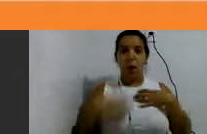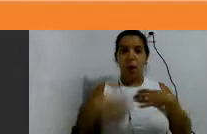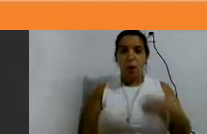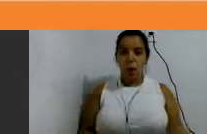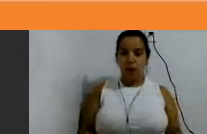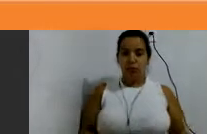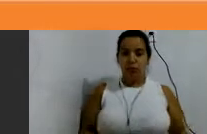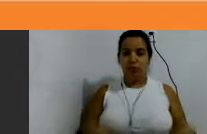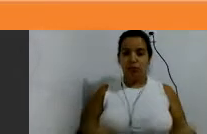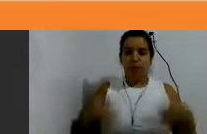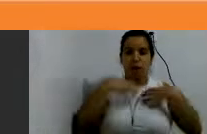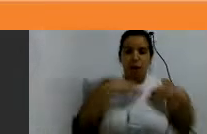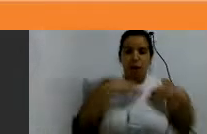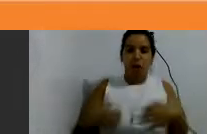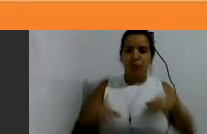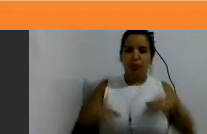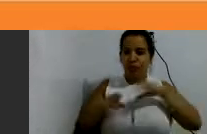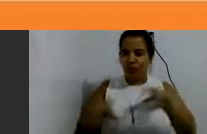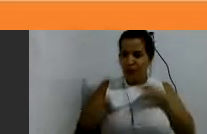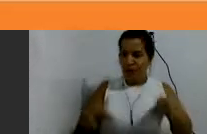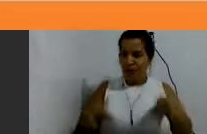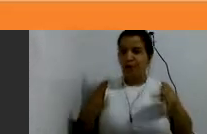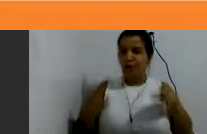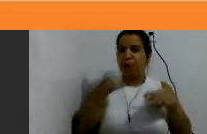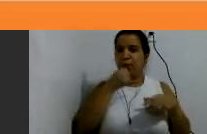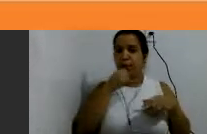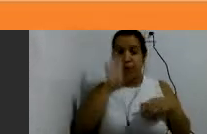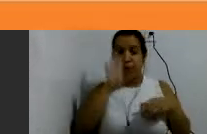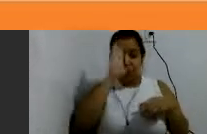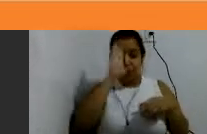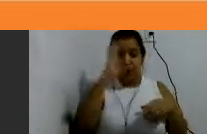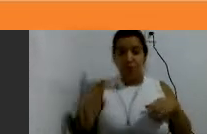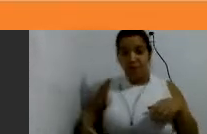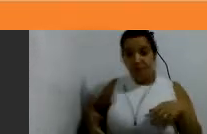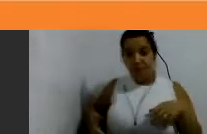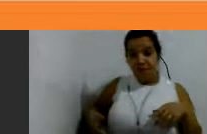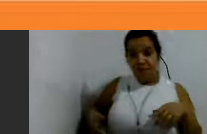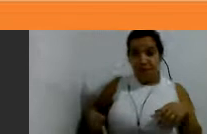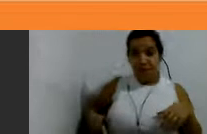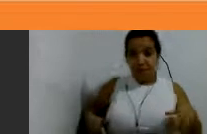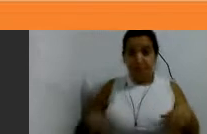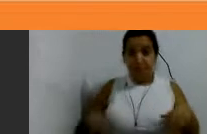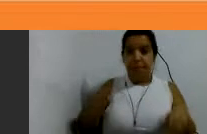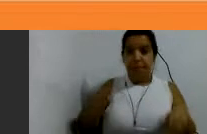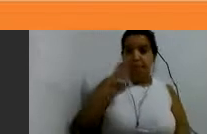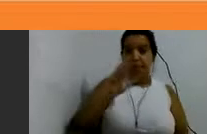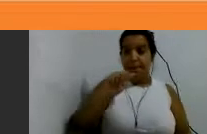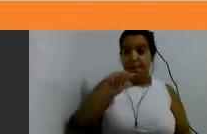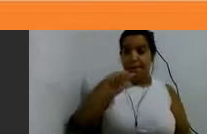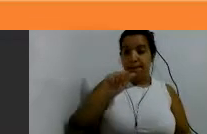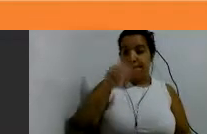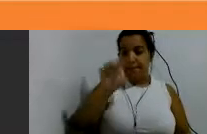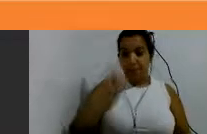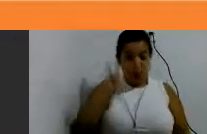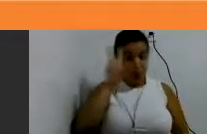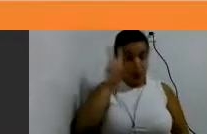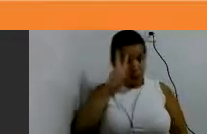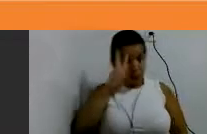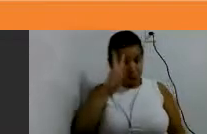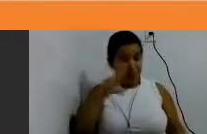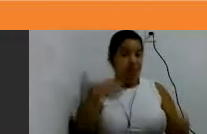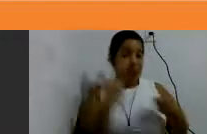vários órgãos, principalmente fígado e baço, mas lembrando que a gente tem